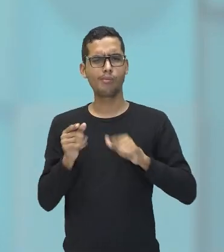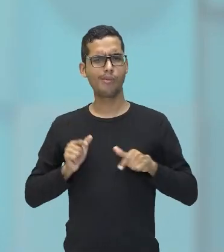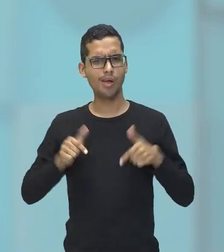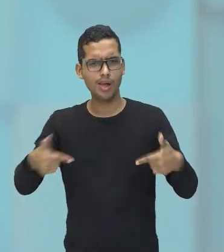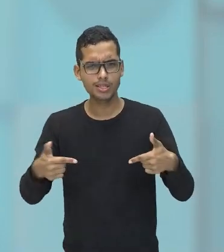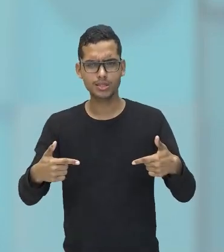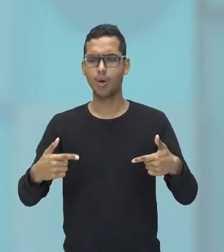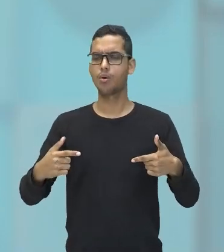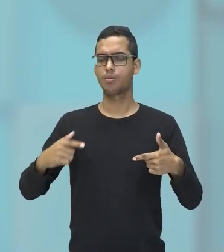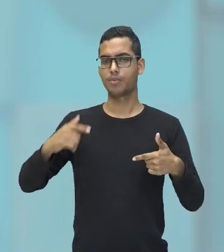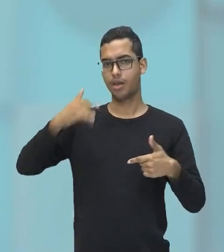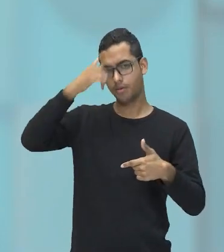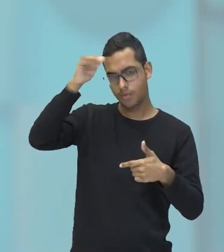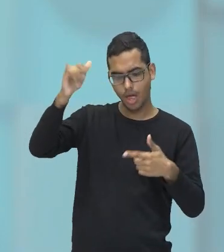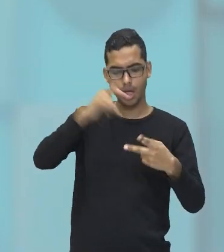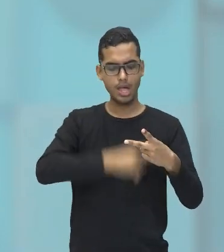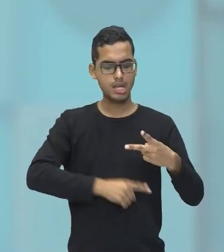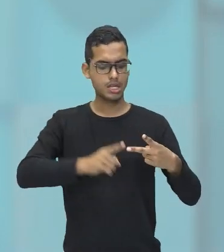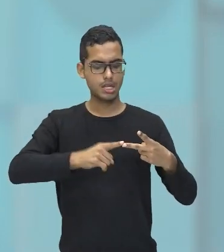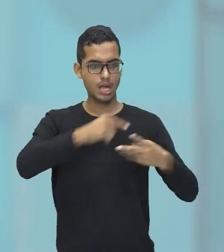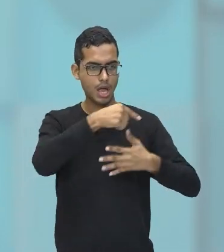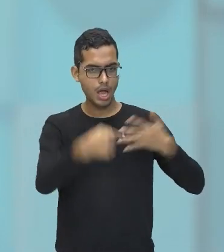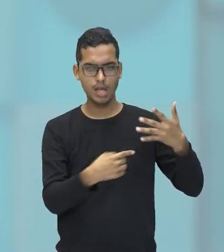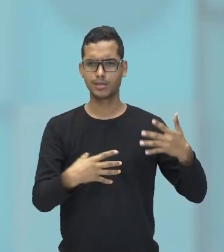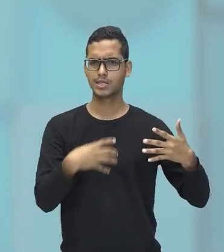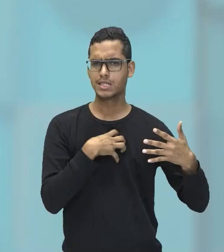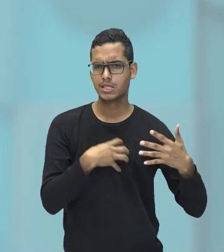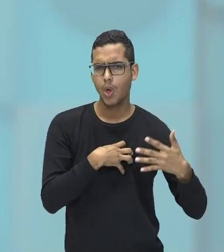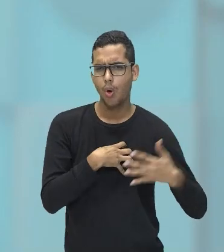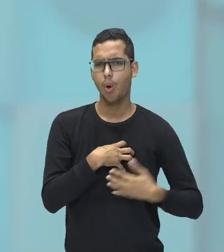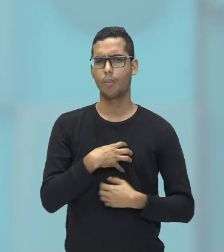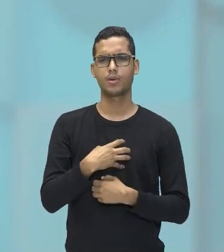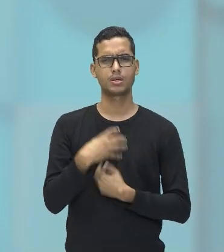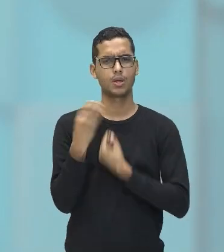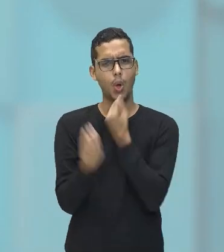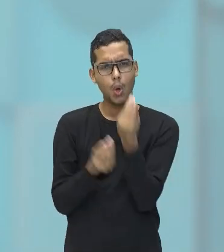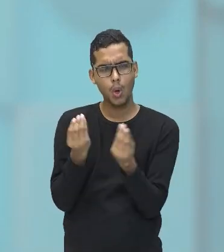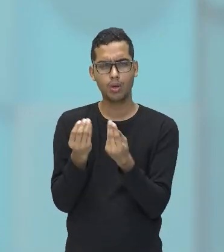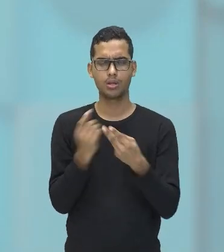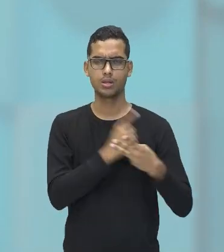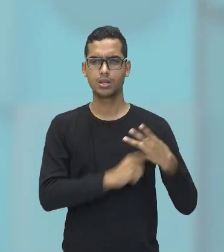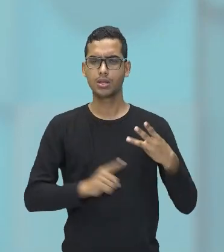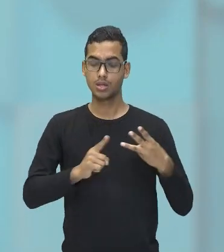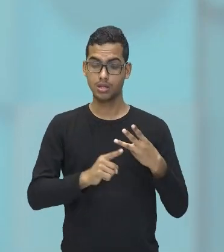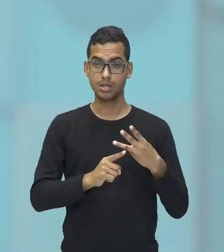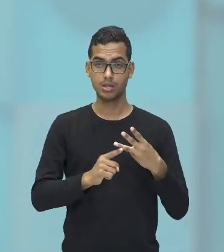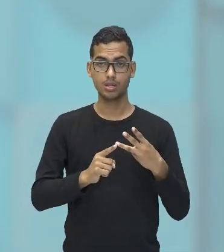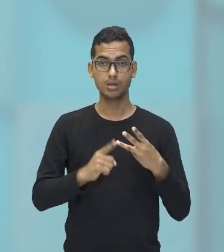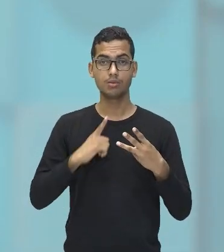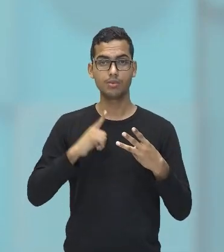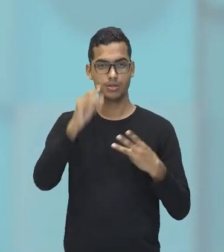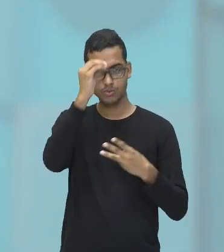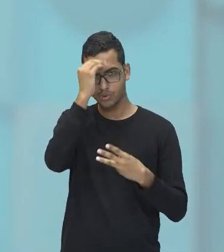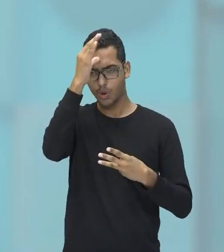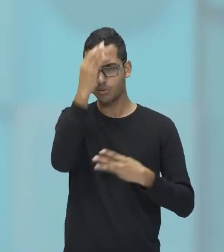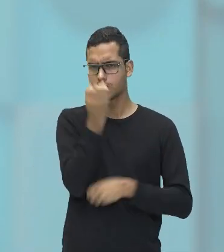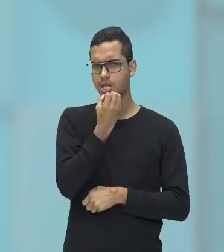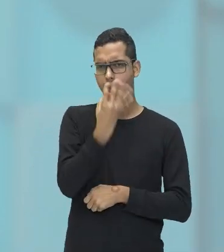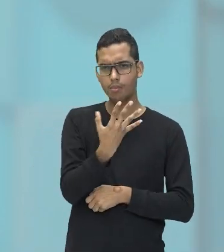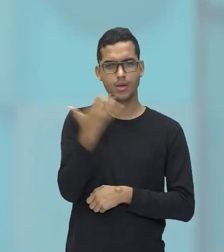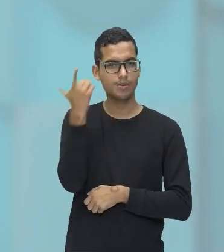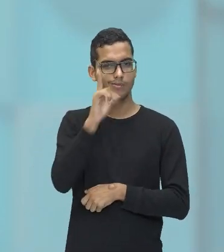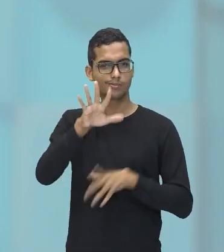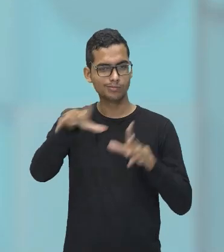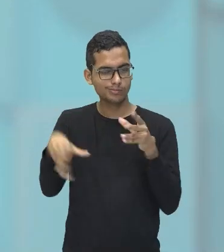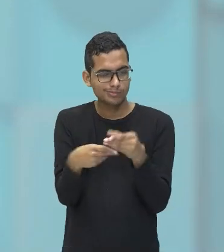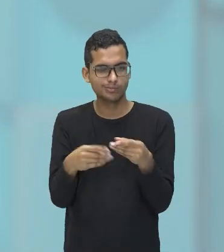que vocês possam estar com o seu repertório a respeito desse combate bem cheio, bem completo,